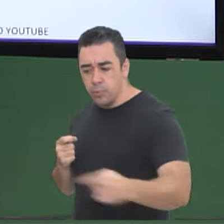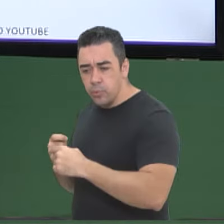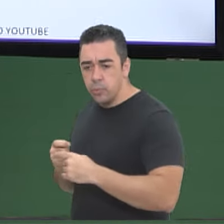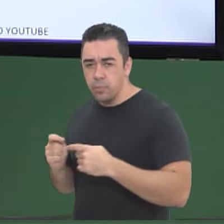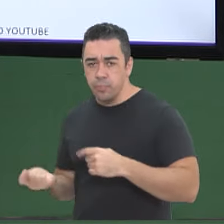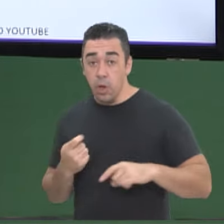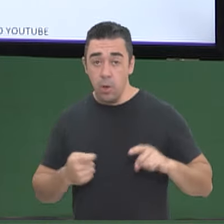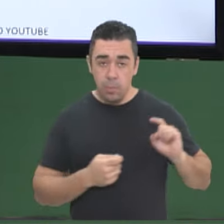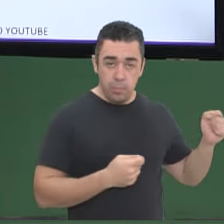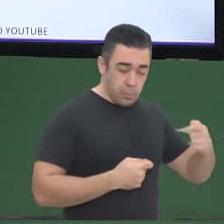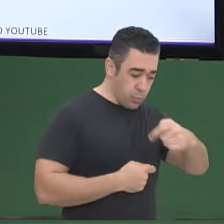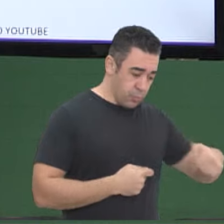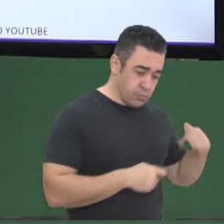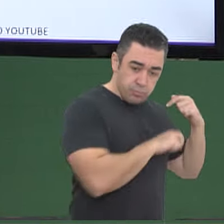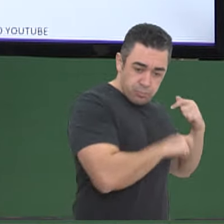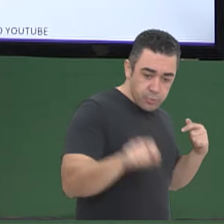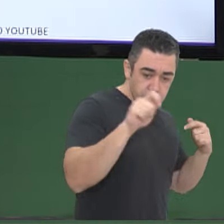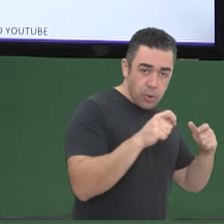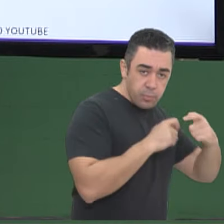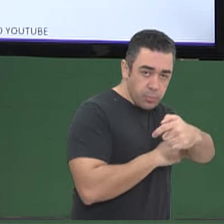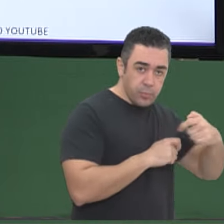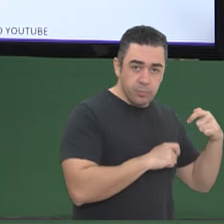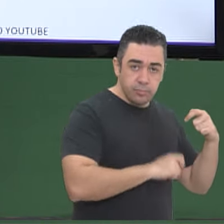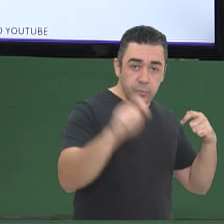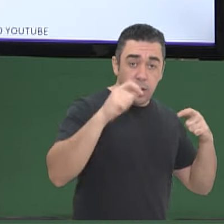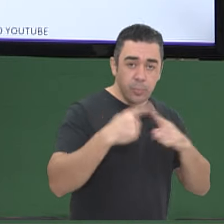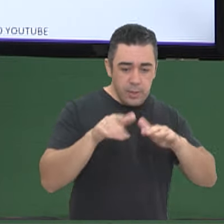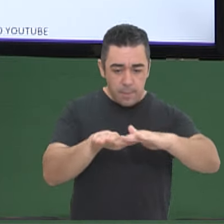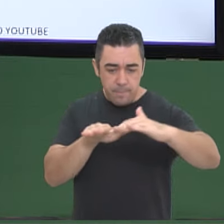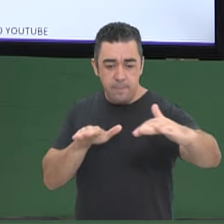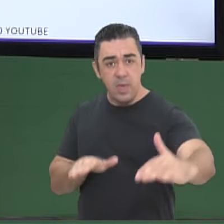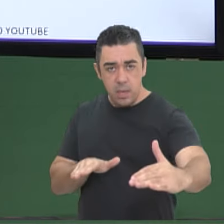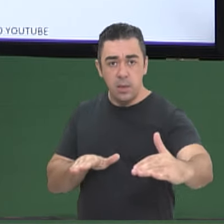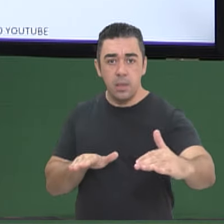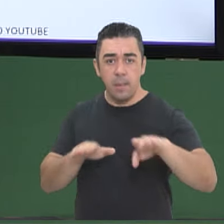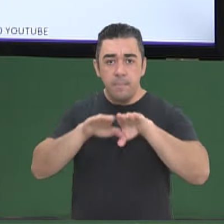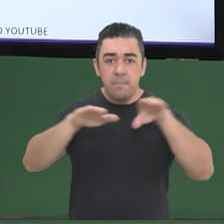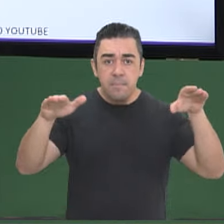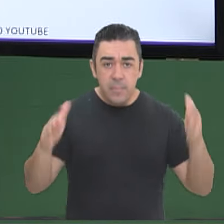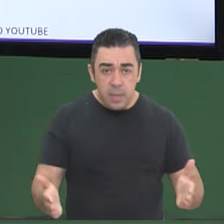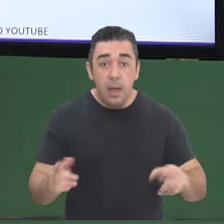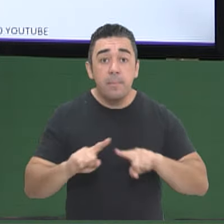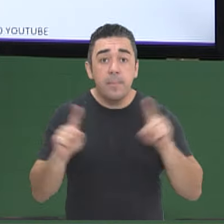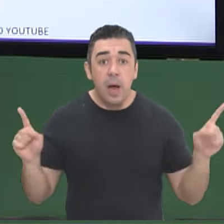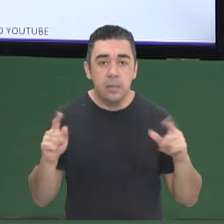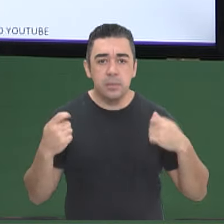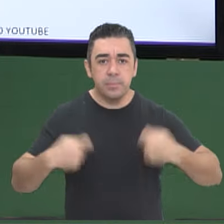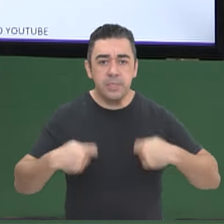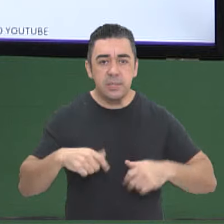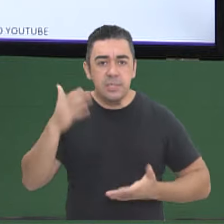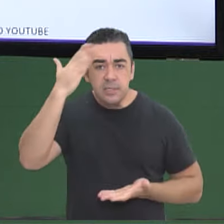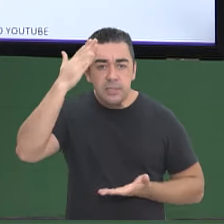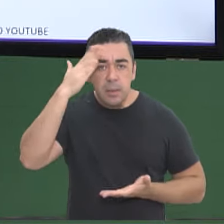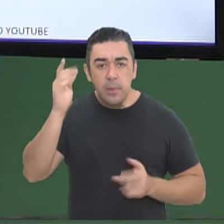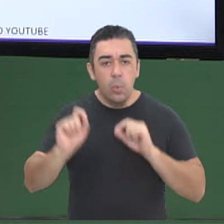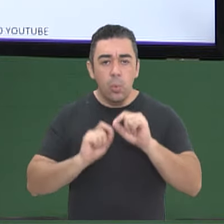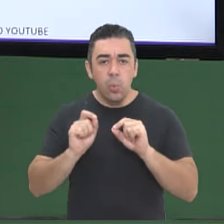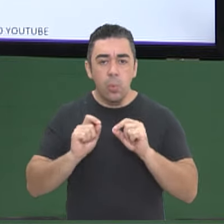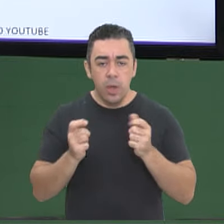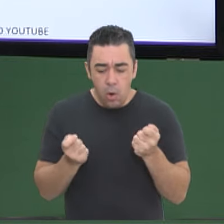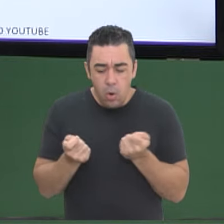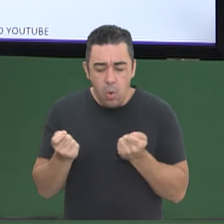num jogo que possui mesa, que possui um instrumento, né, para fazer as jogadas, nós temos que controlar